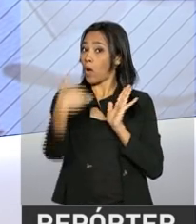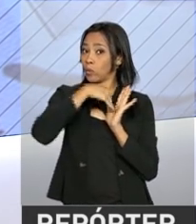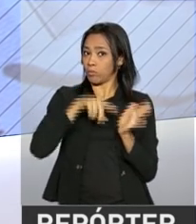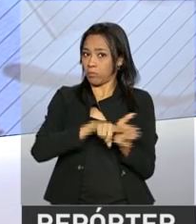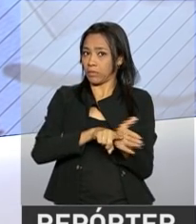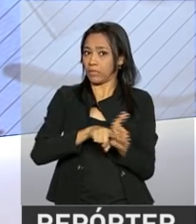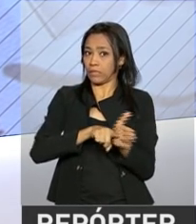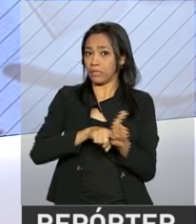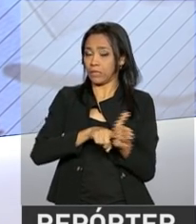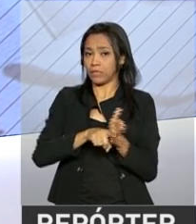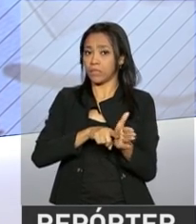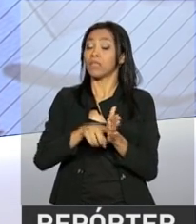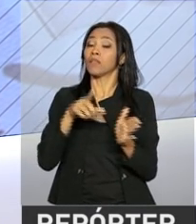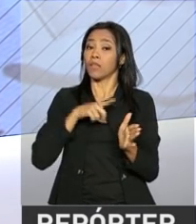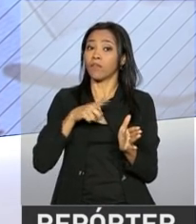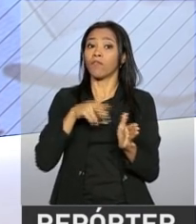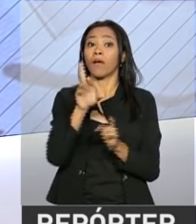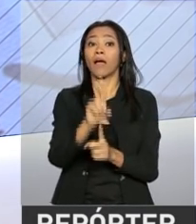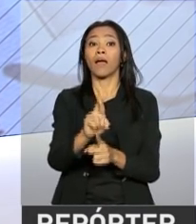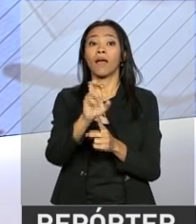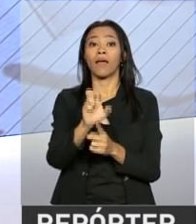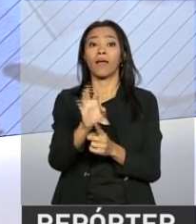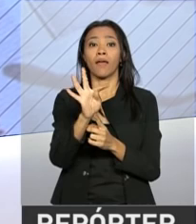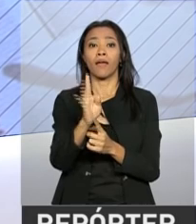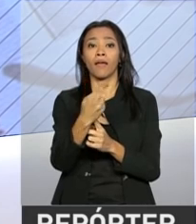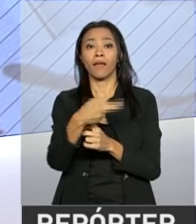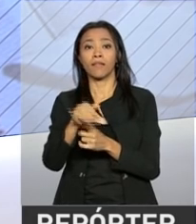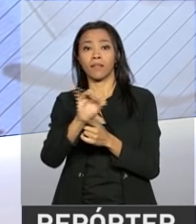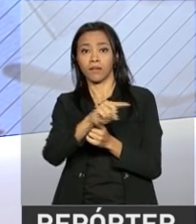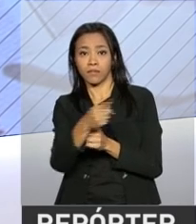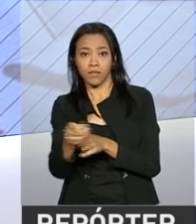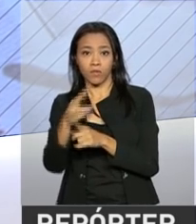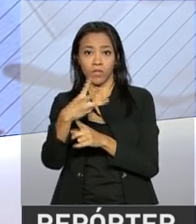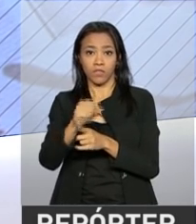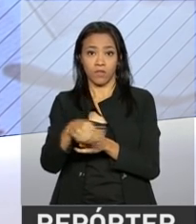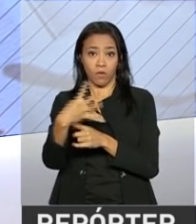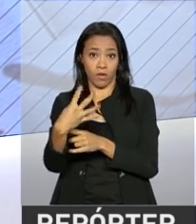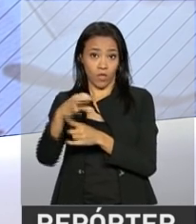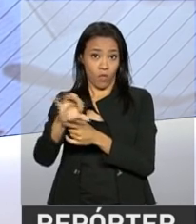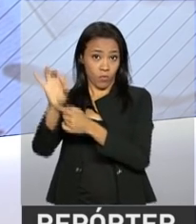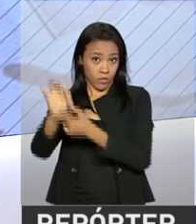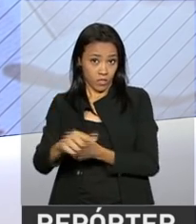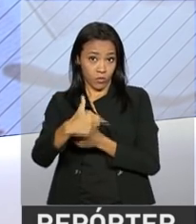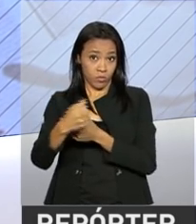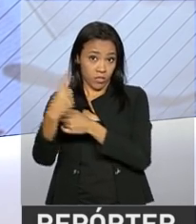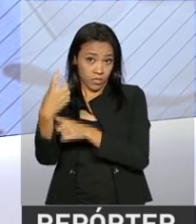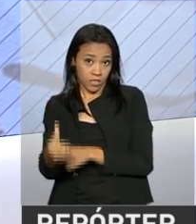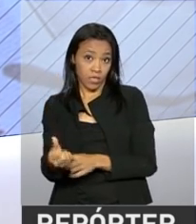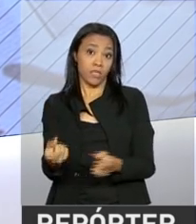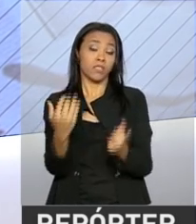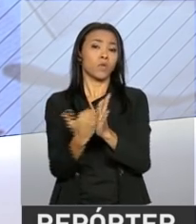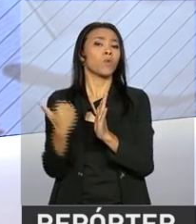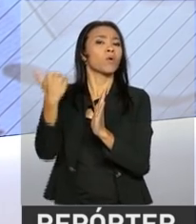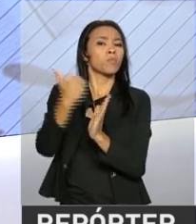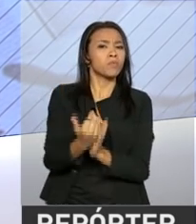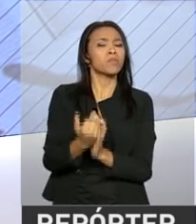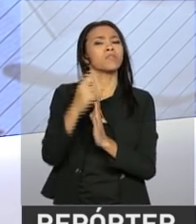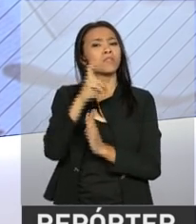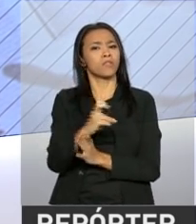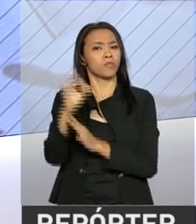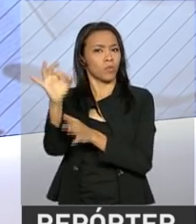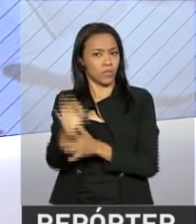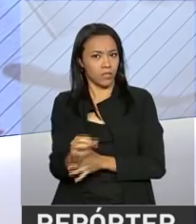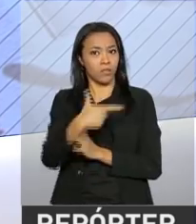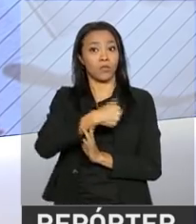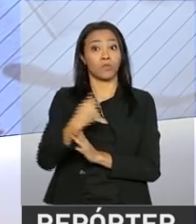mostram aí uma retração de 3,49 na economia em 2016 e um in crescimento de 0%